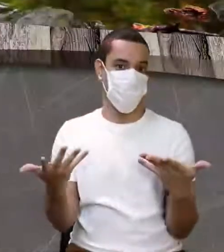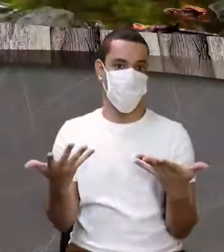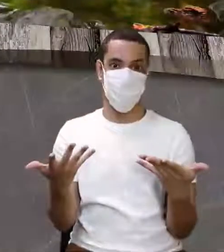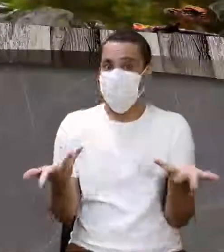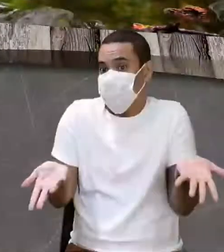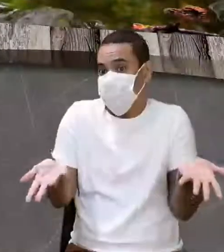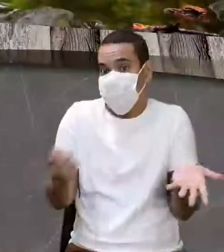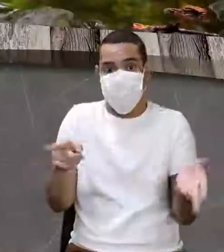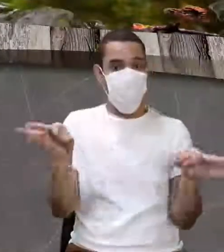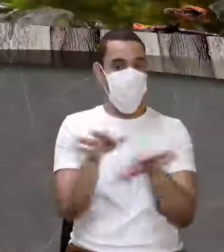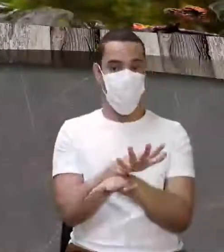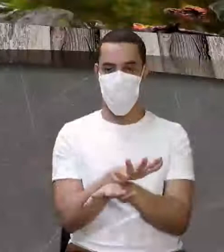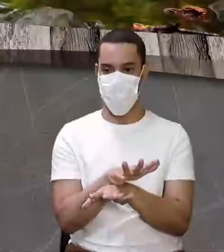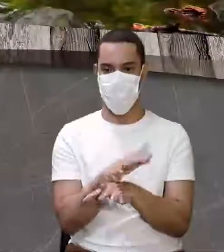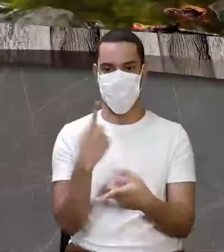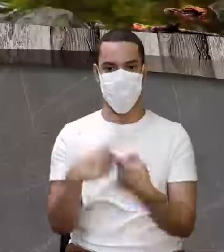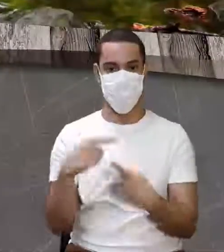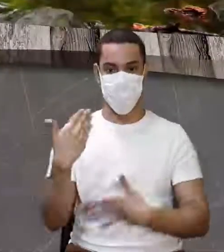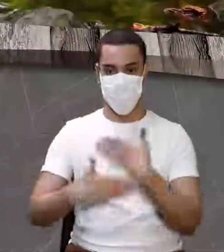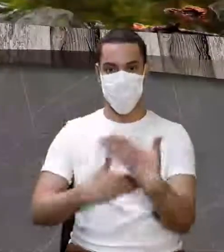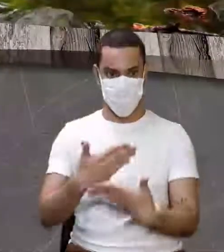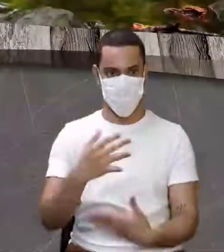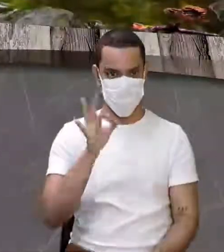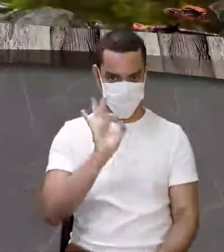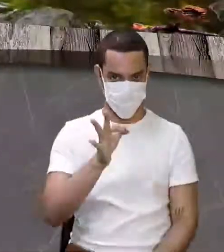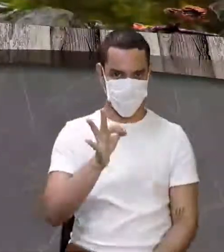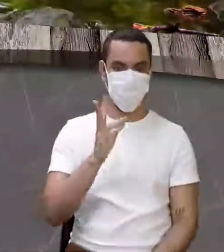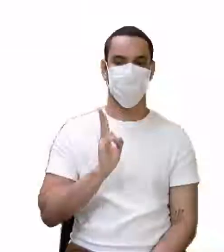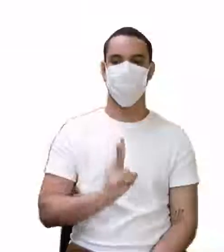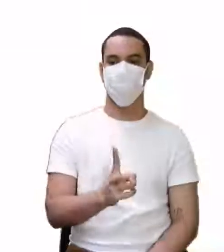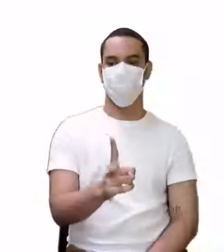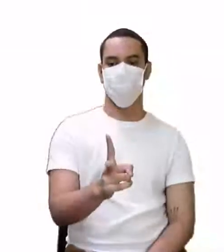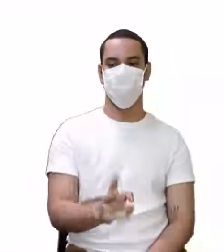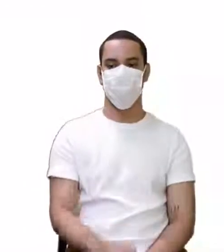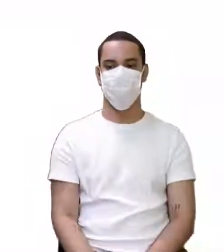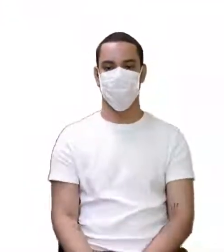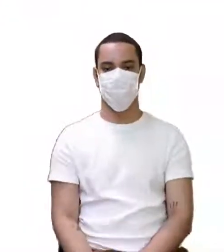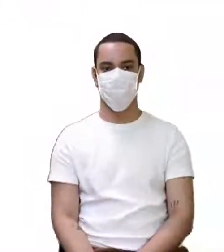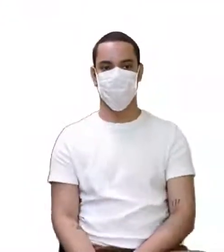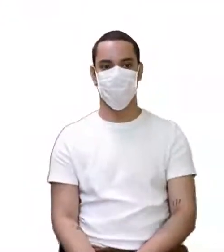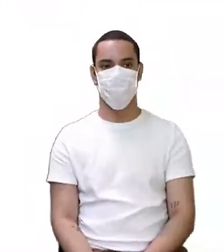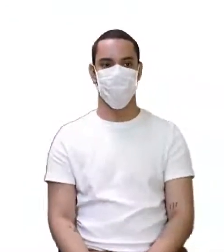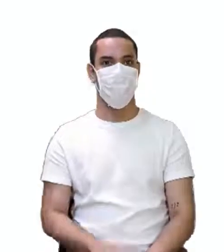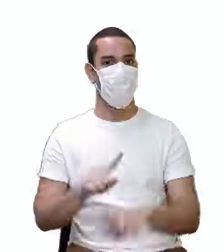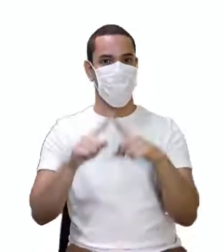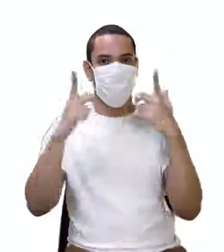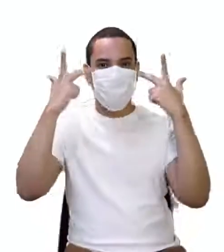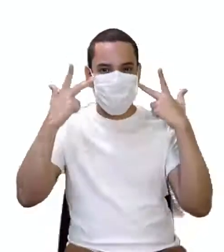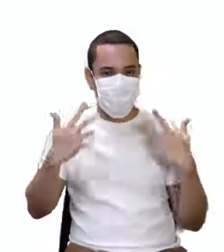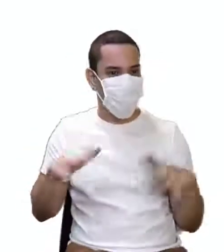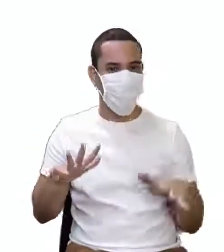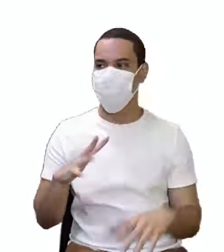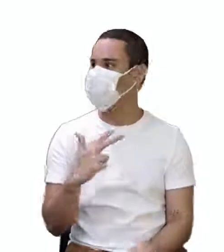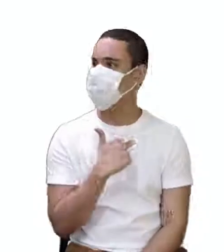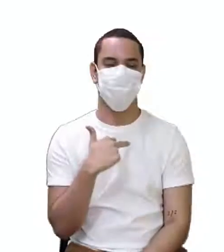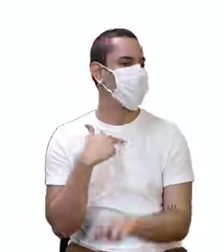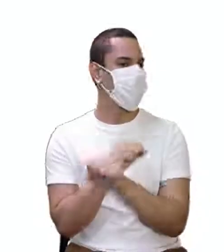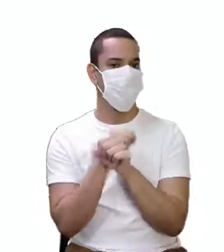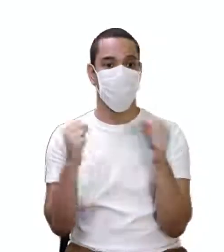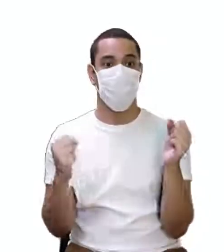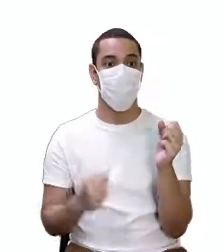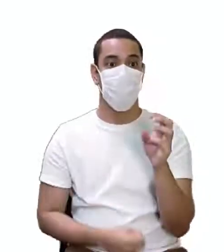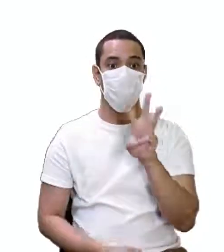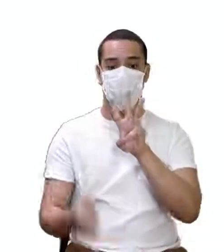queijo na mão, tá? Para fazer esses processos. Vambora? Vambora? Naturalmente não tem como, tá bom?